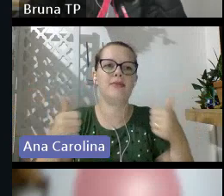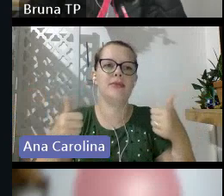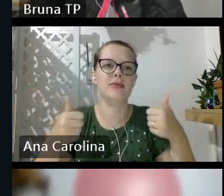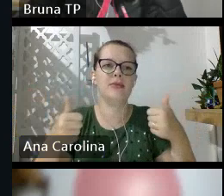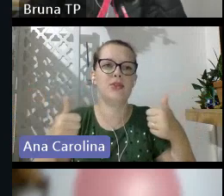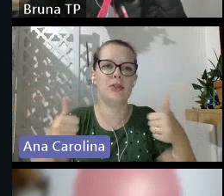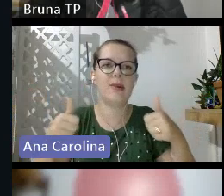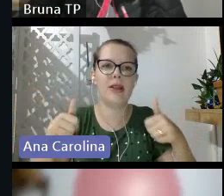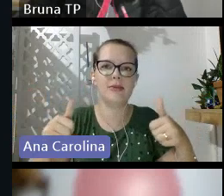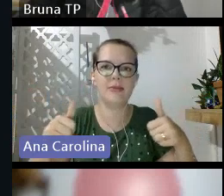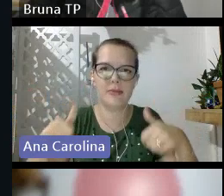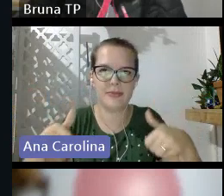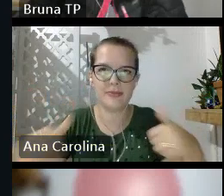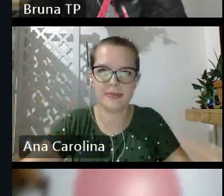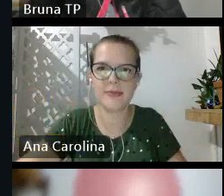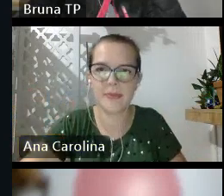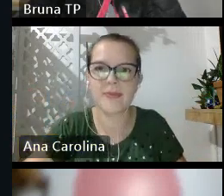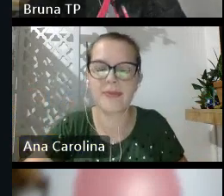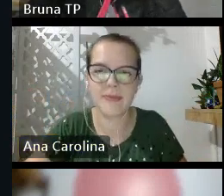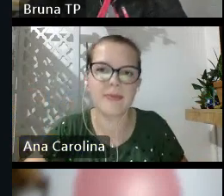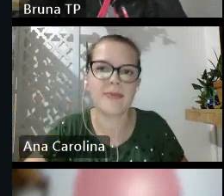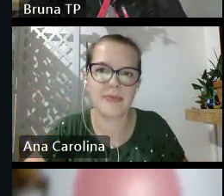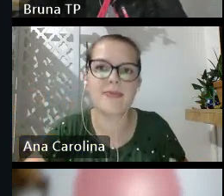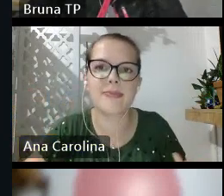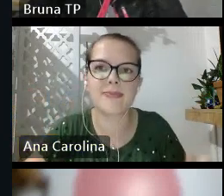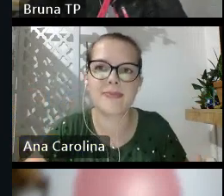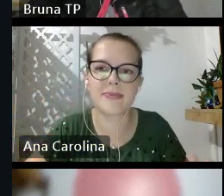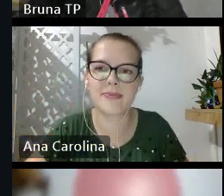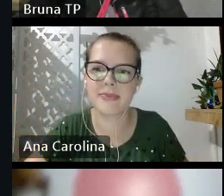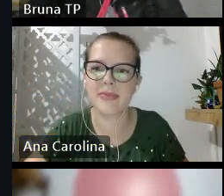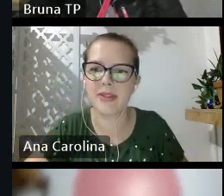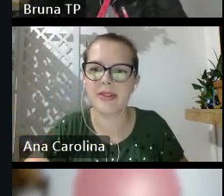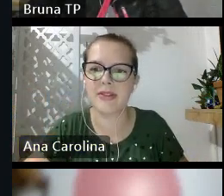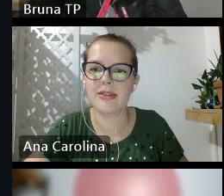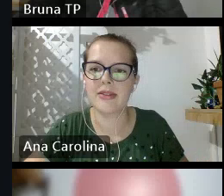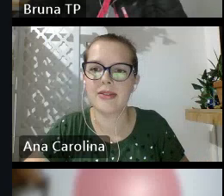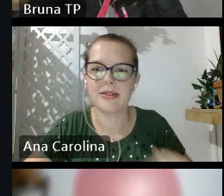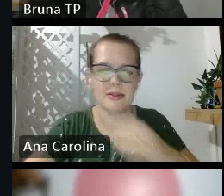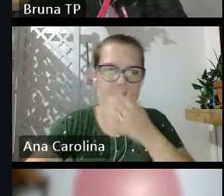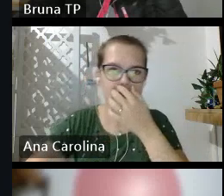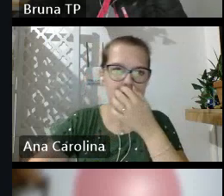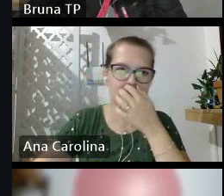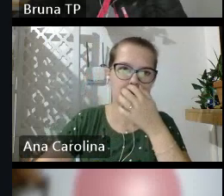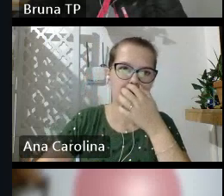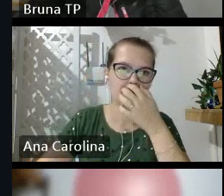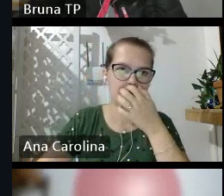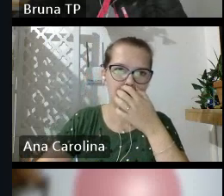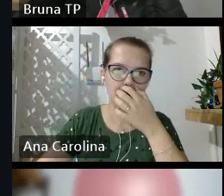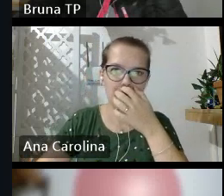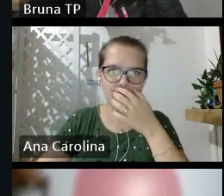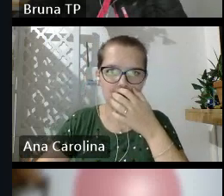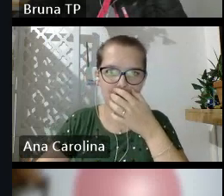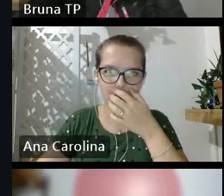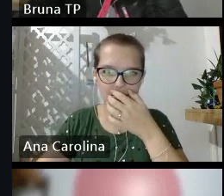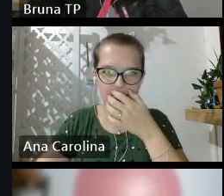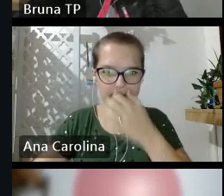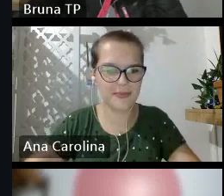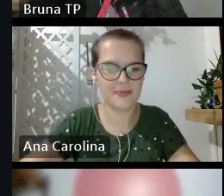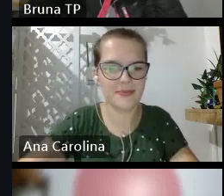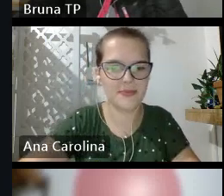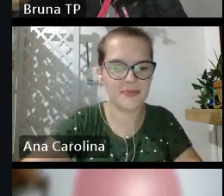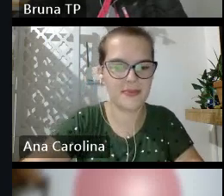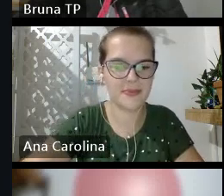também. Show de Apareceu. bola. Então, perfeito. O que eu vou pedir para vocês? Eu gosto muito de falar, mas eu